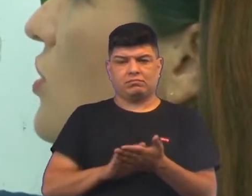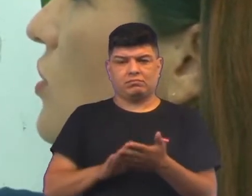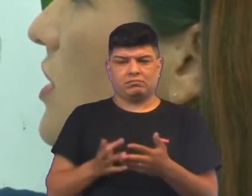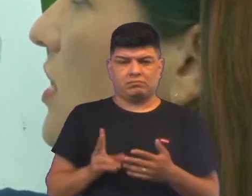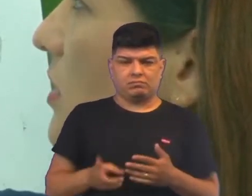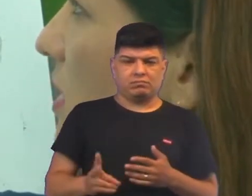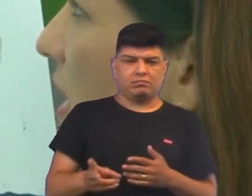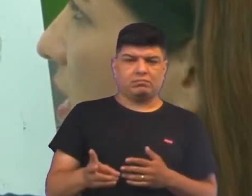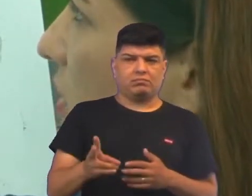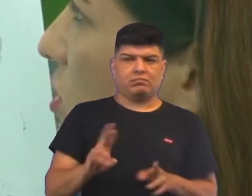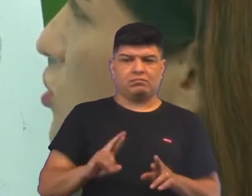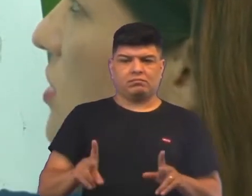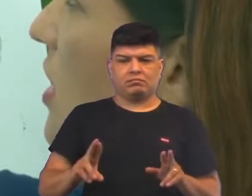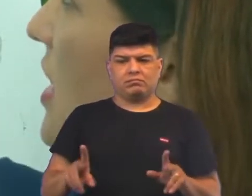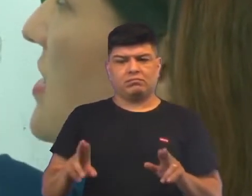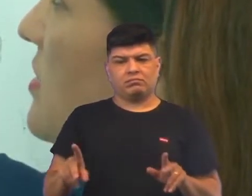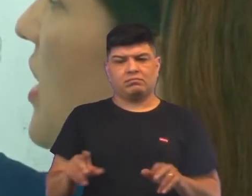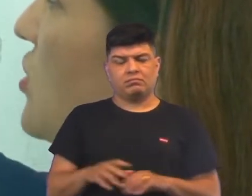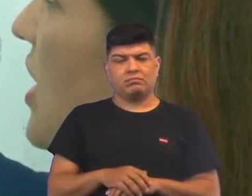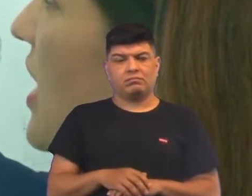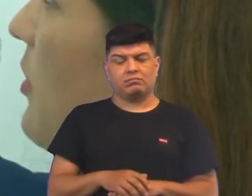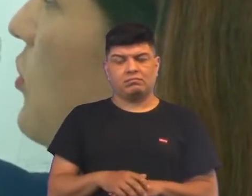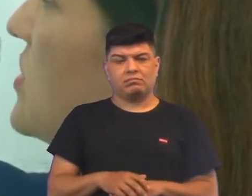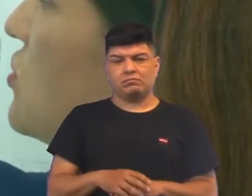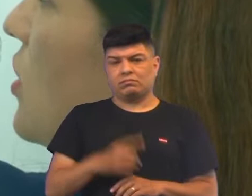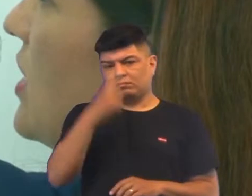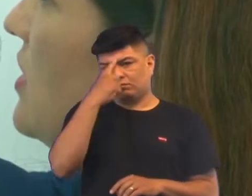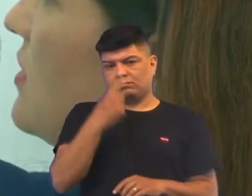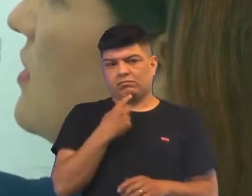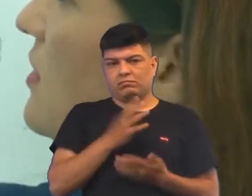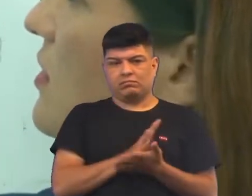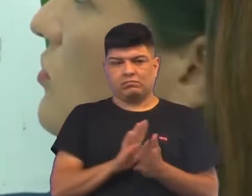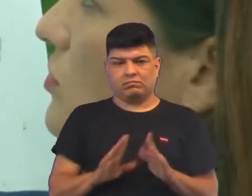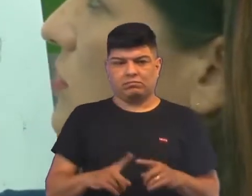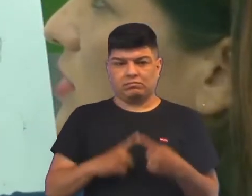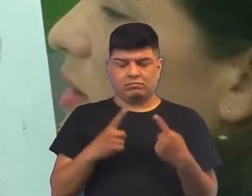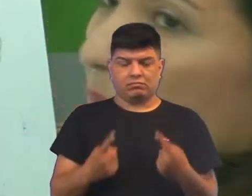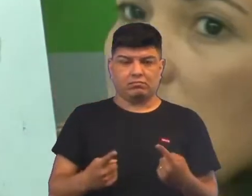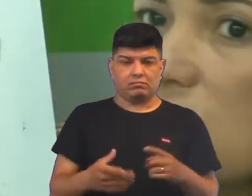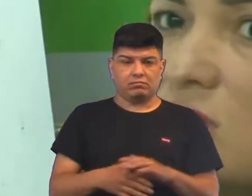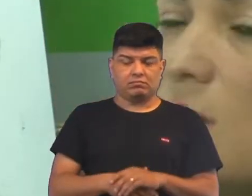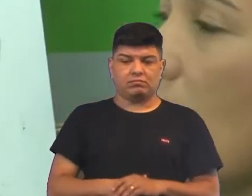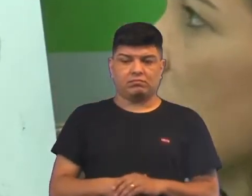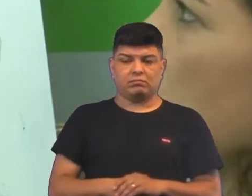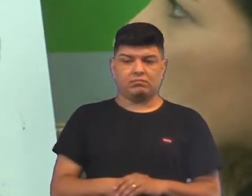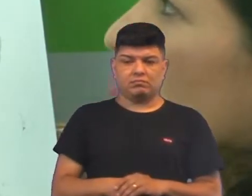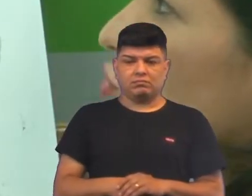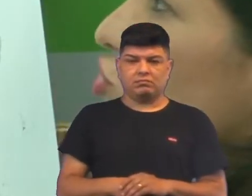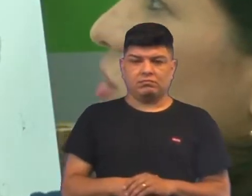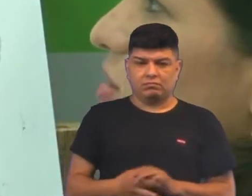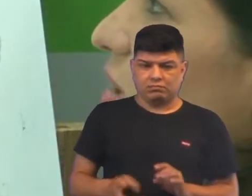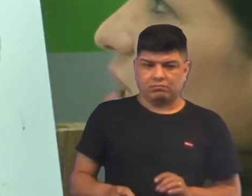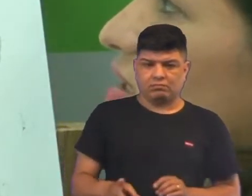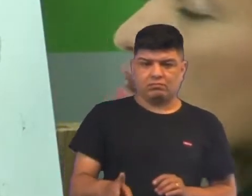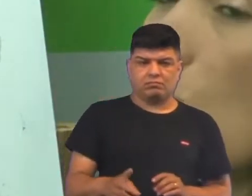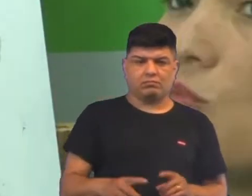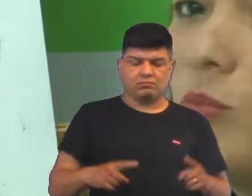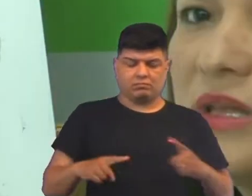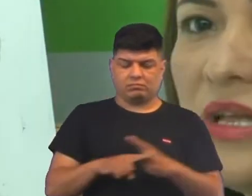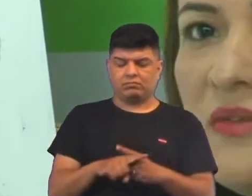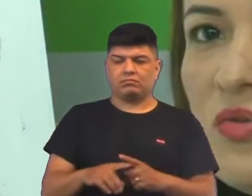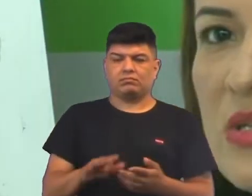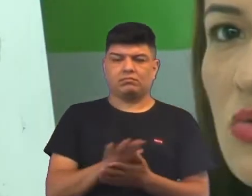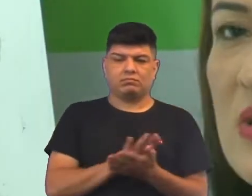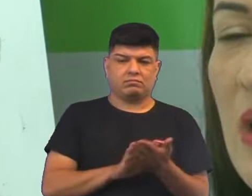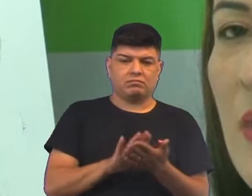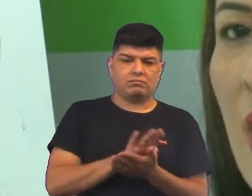continuidade aqui, ó, que é claro, essa imagem ela acaba por si só ali, na imagem, mas dando continuidade na reta, em nenhum